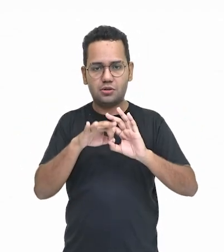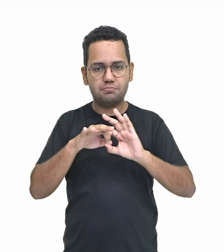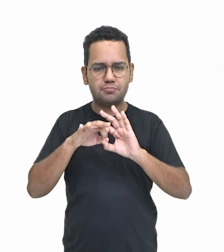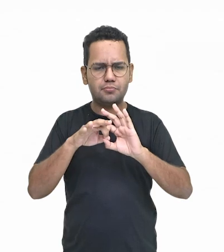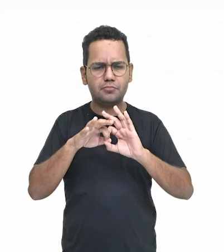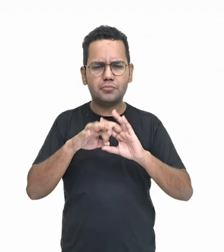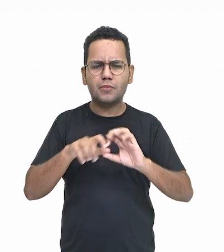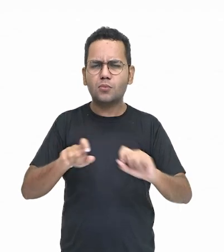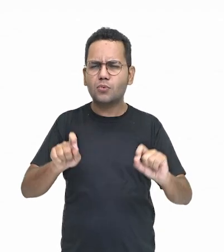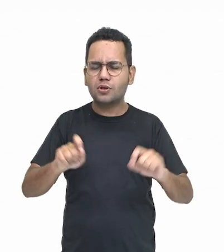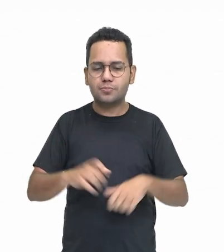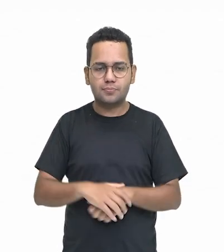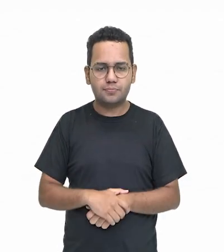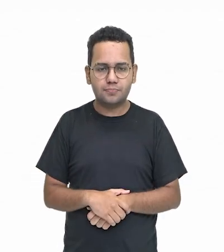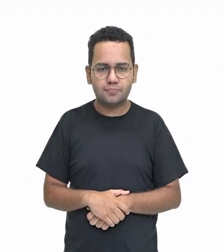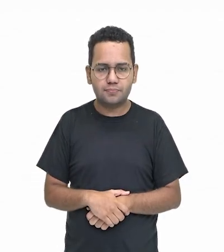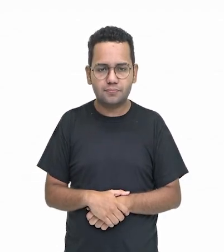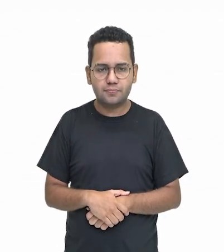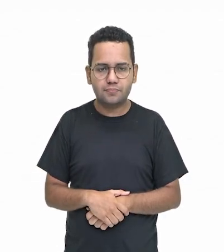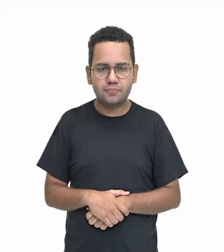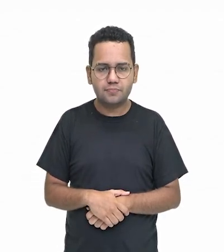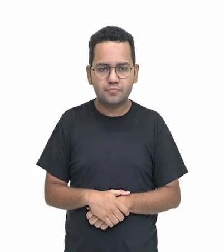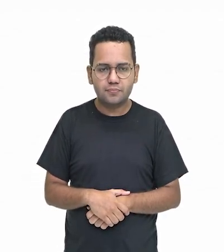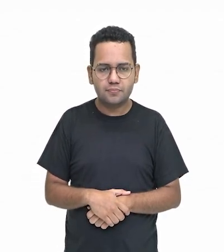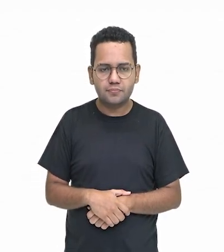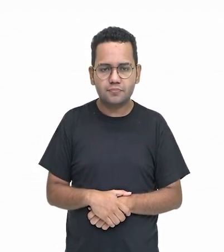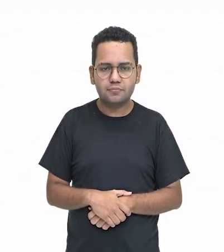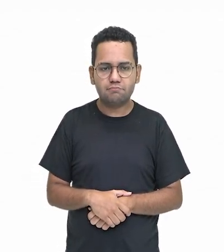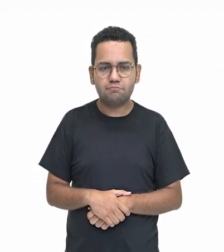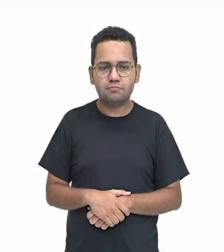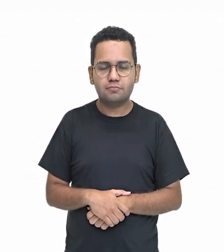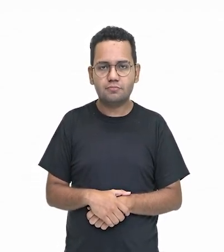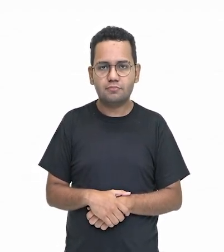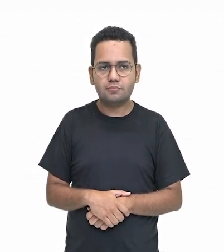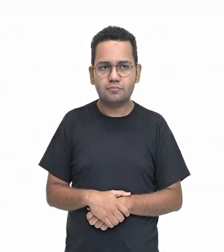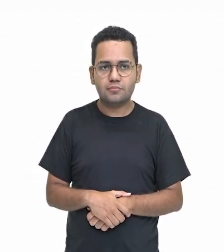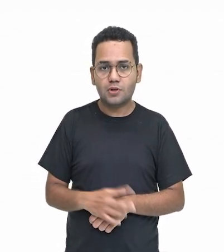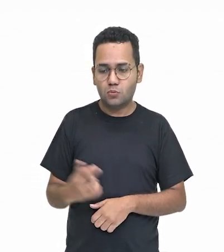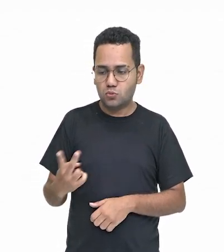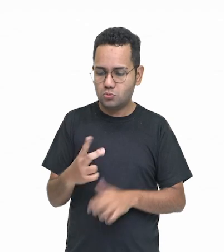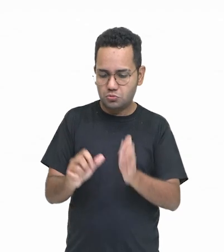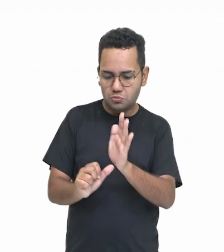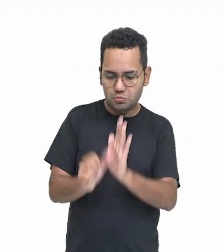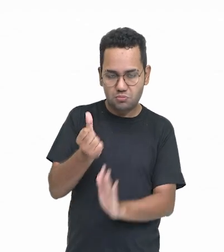específico. Os primeiros estudos da sociologia e os primeiros estudos